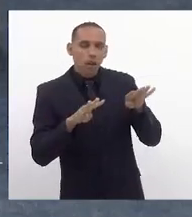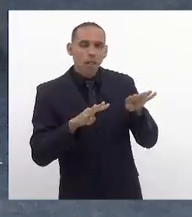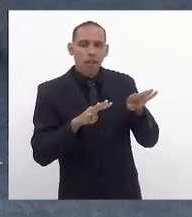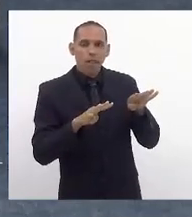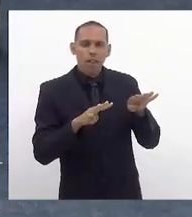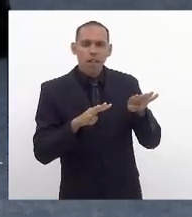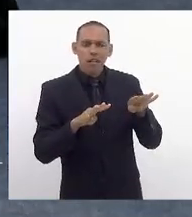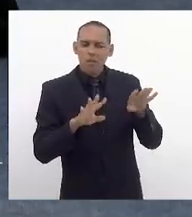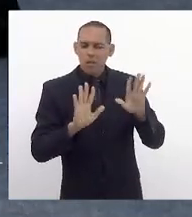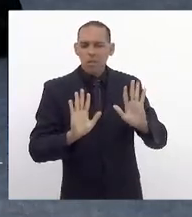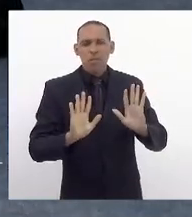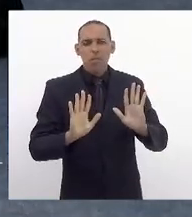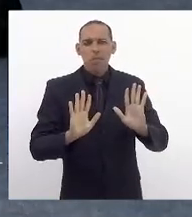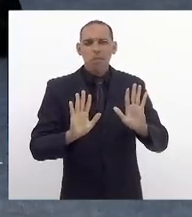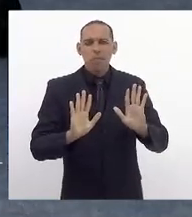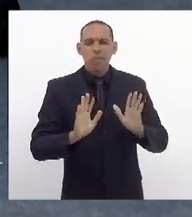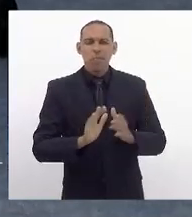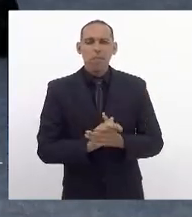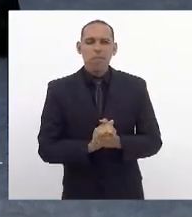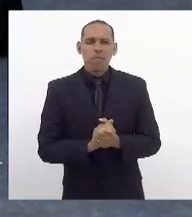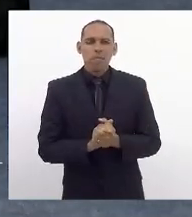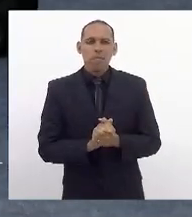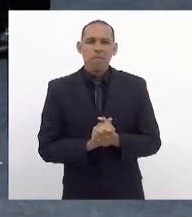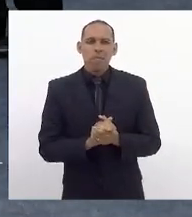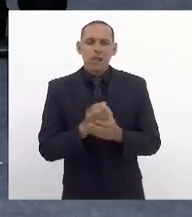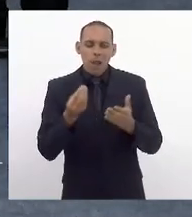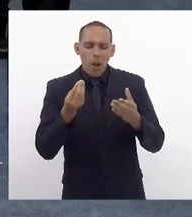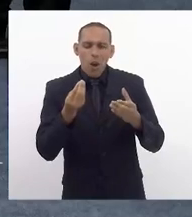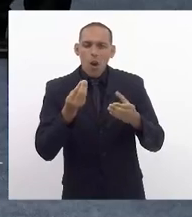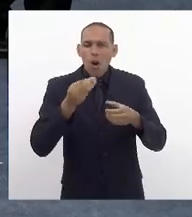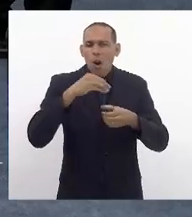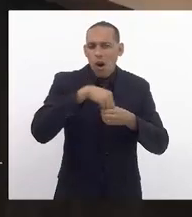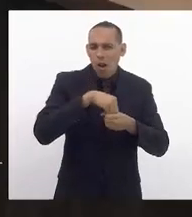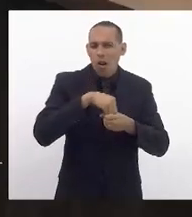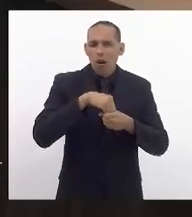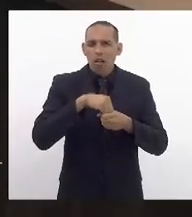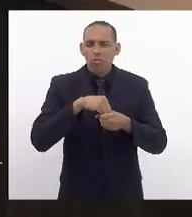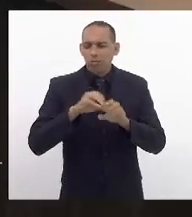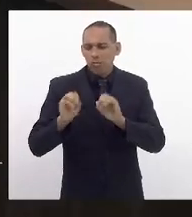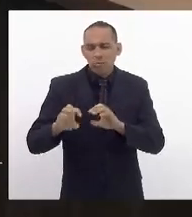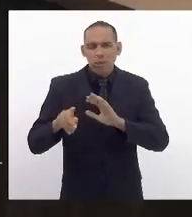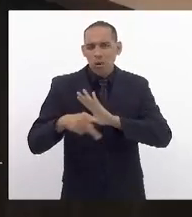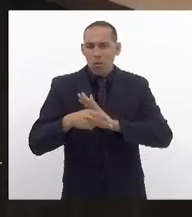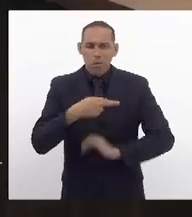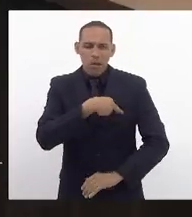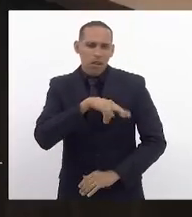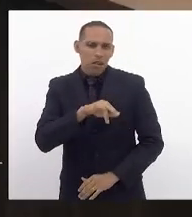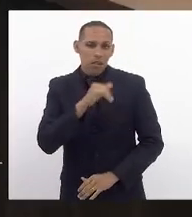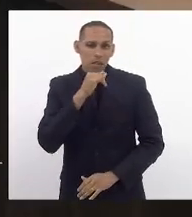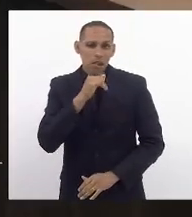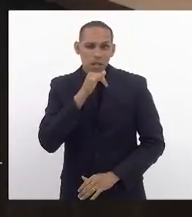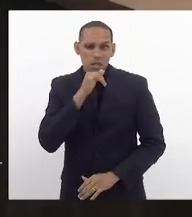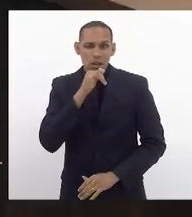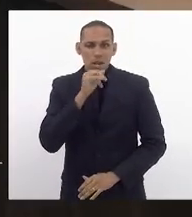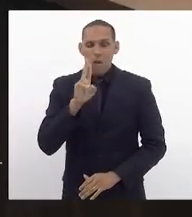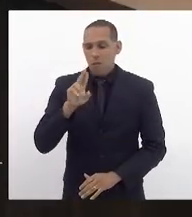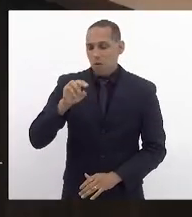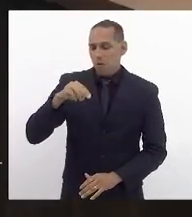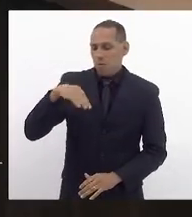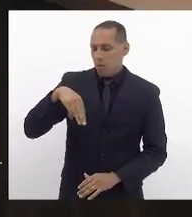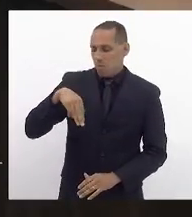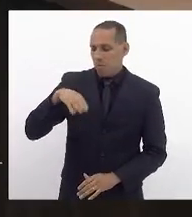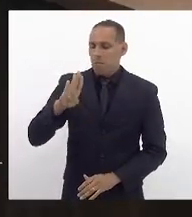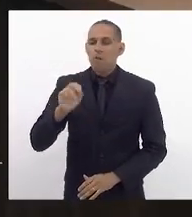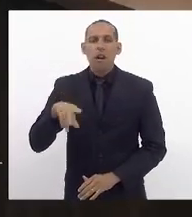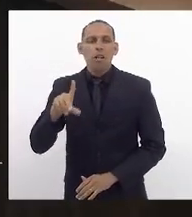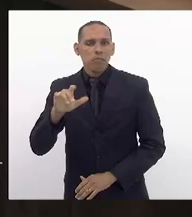inserir dentro da doutrina dessa religião, por alguma razão? Por exemplo, um bando candomblé, você pode amamentar à vontade